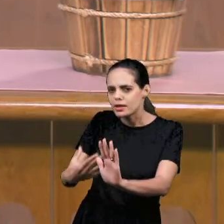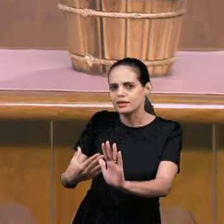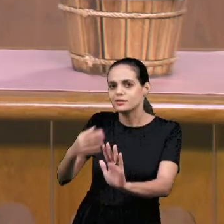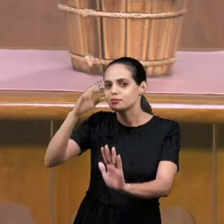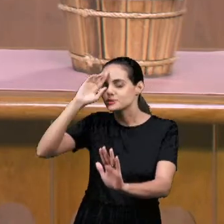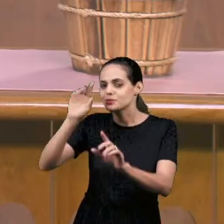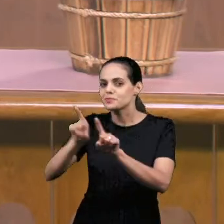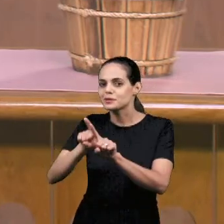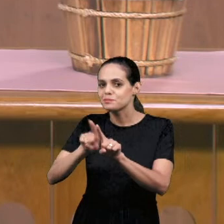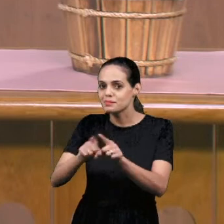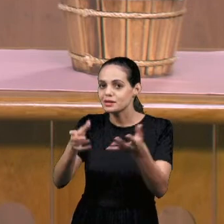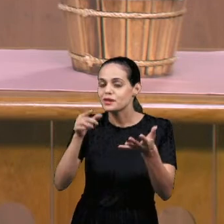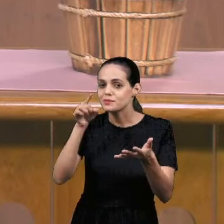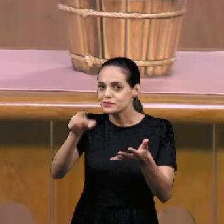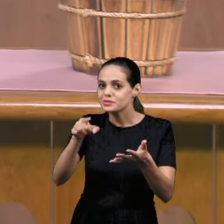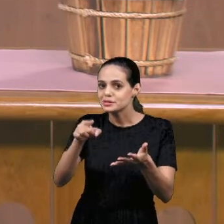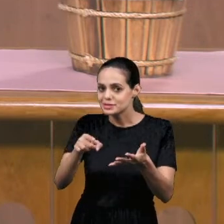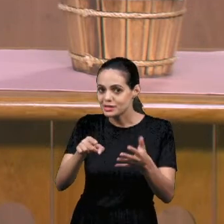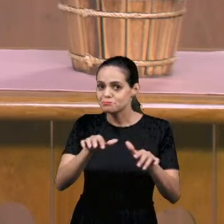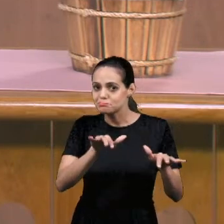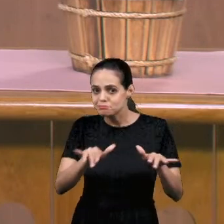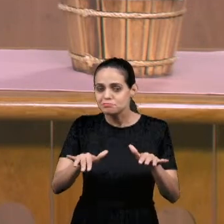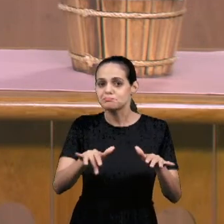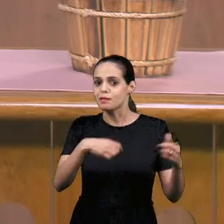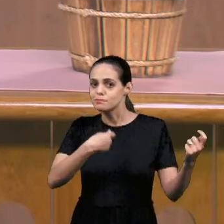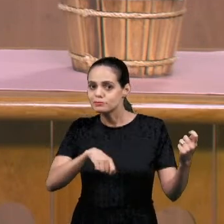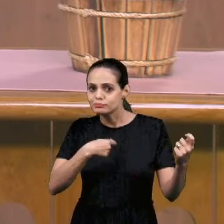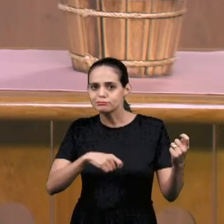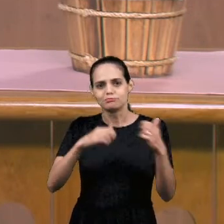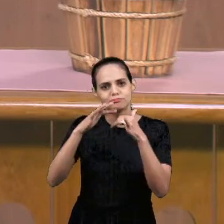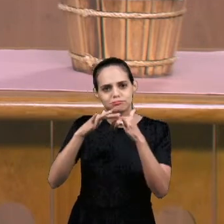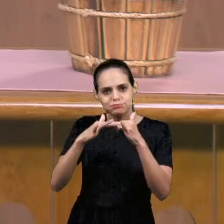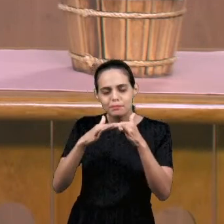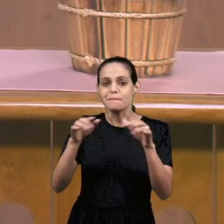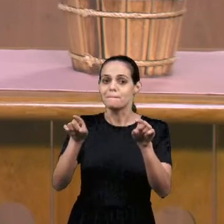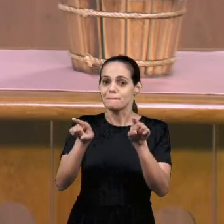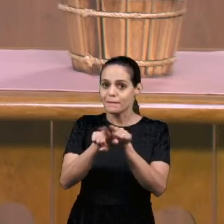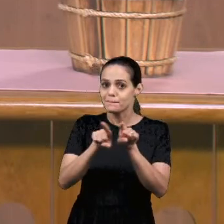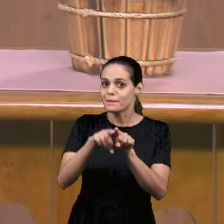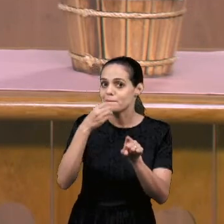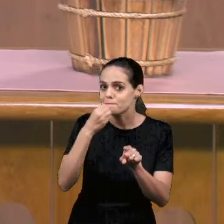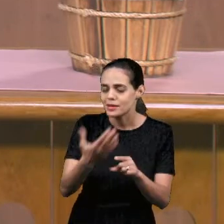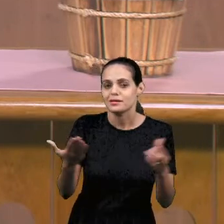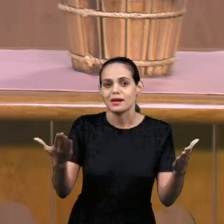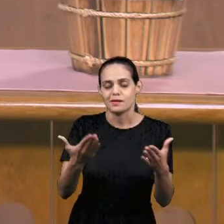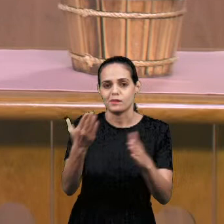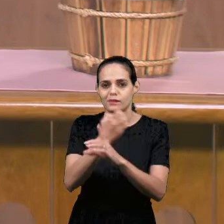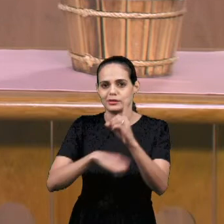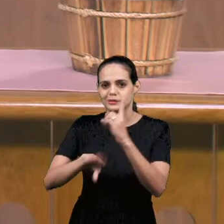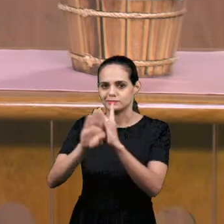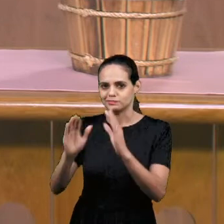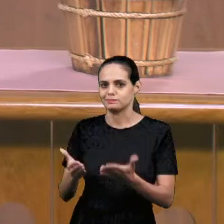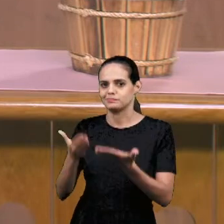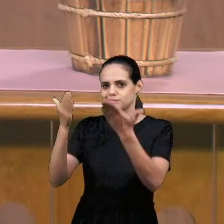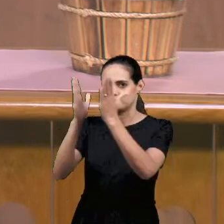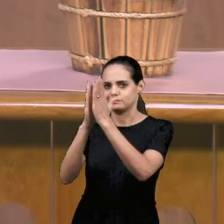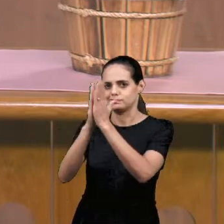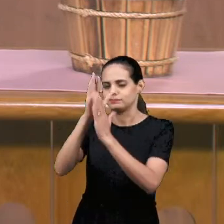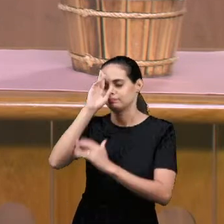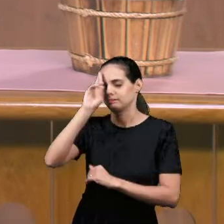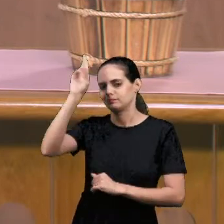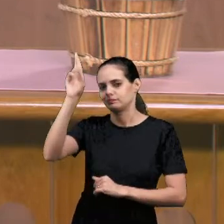bom? Agora nós vamos orar ao Senhor, vamos entregar no altar do Senhor essa escola bíblica dominical. Aqueles